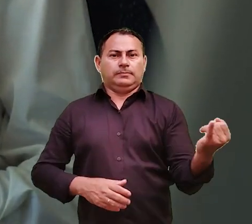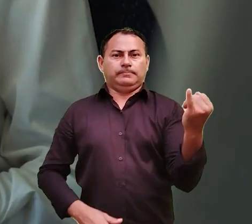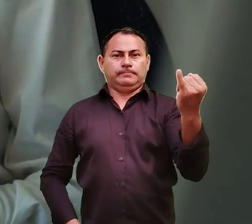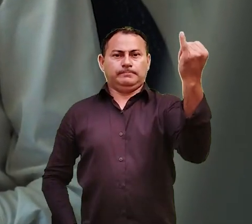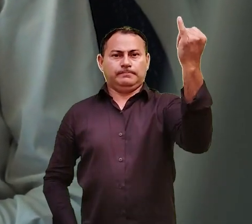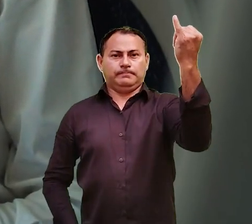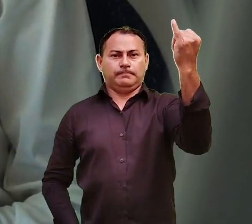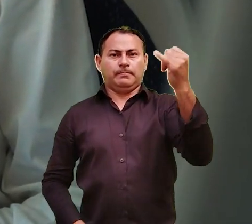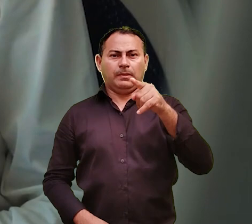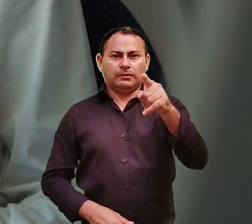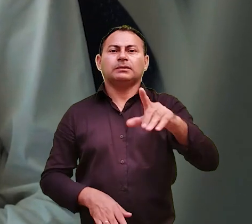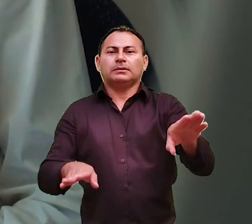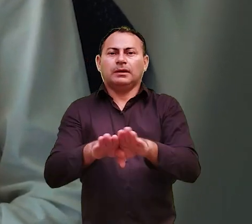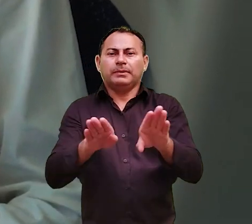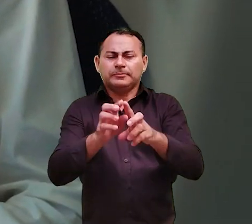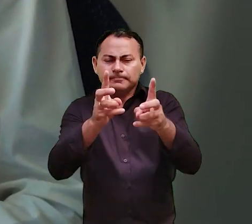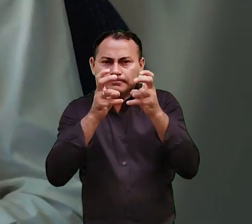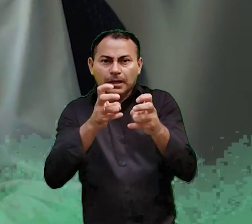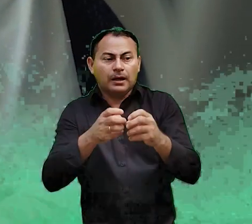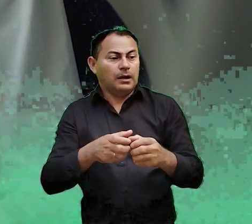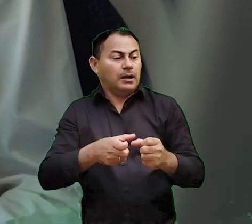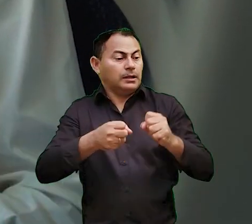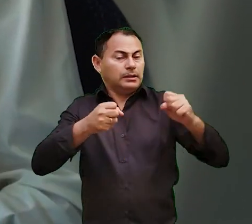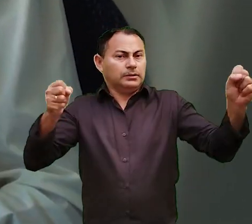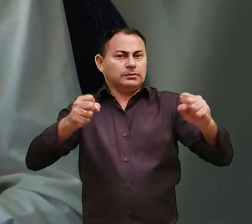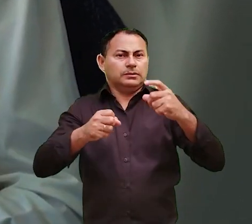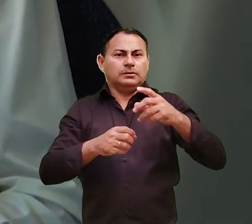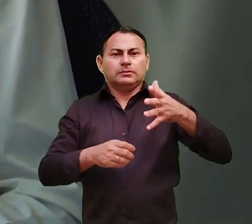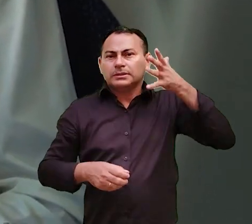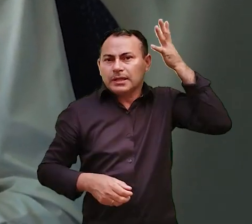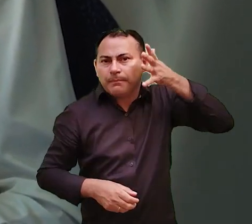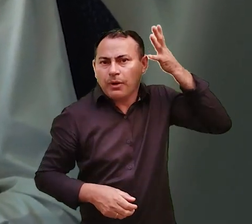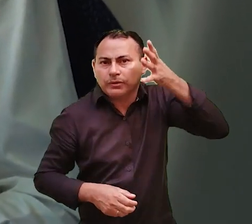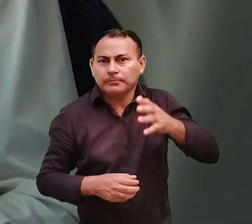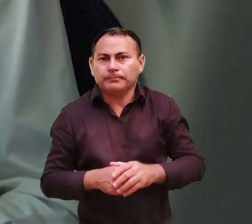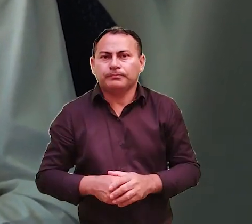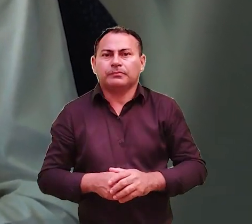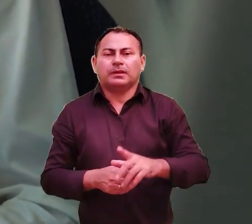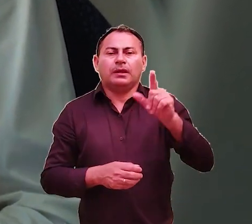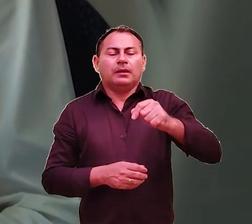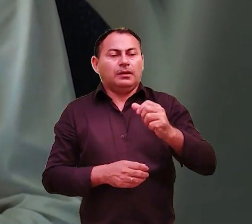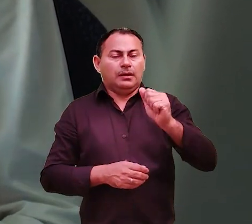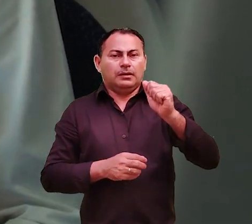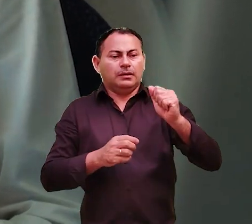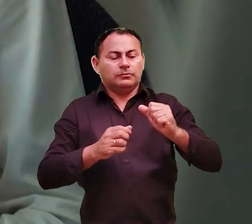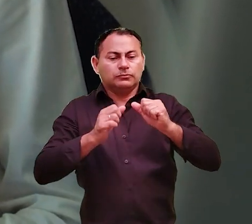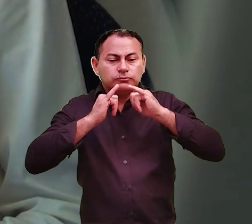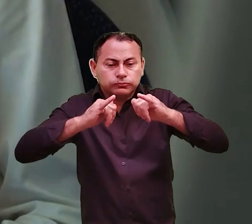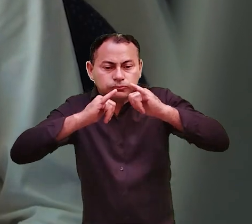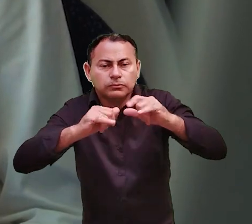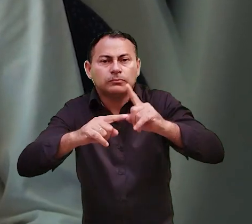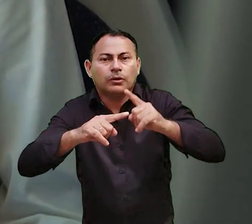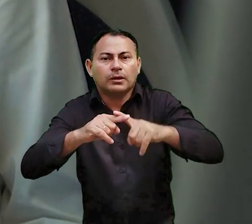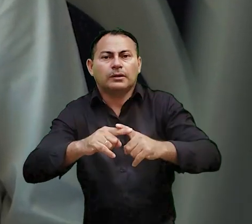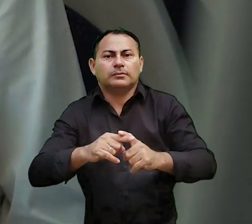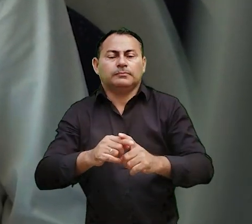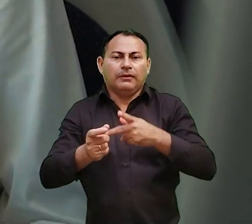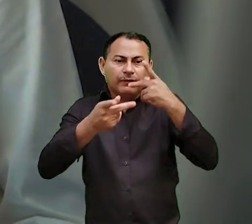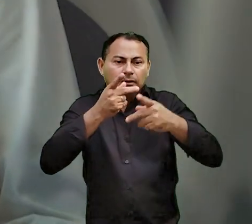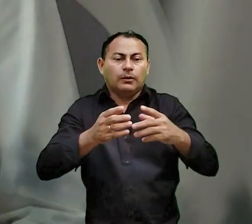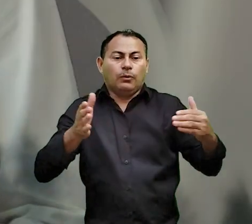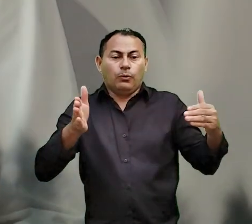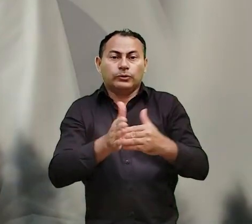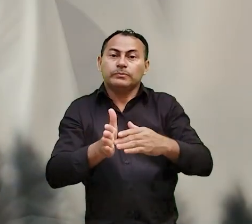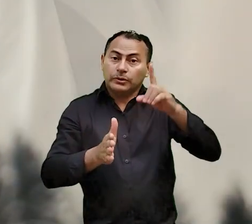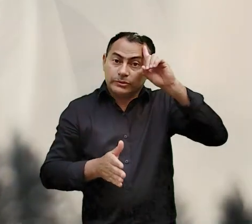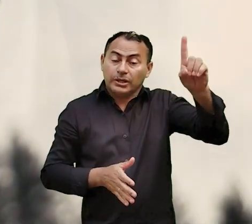profeta muito importante e você também percebe a grandeza de seus sermões. Ele foi apocalíptico porque